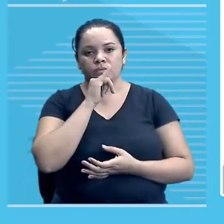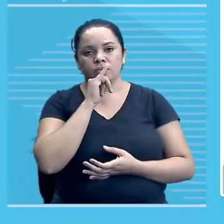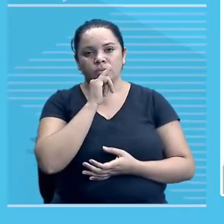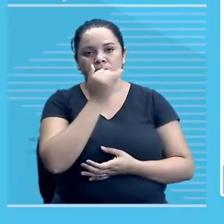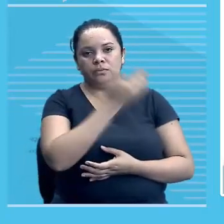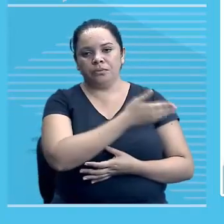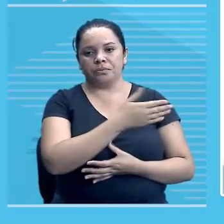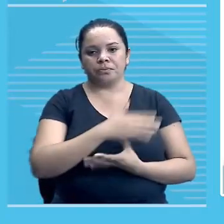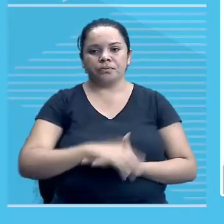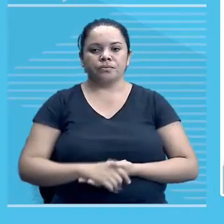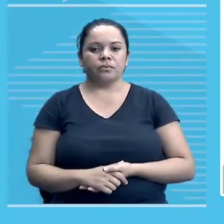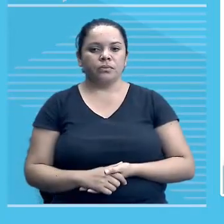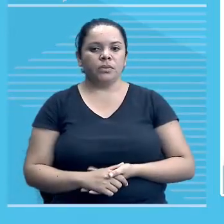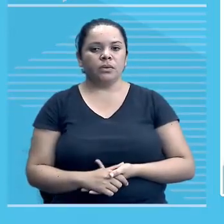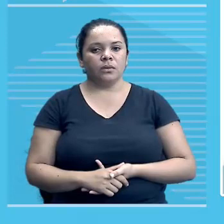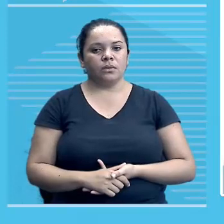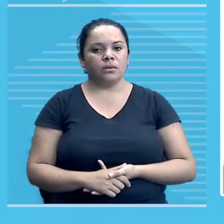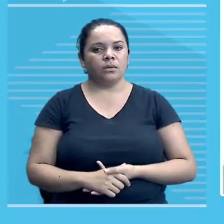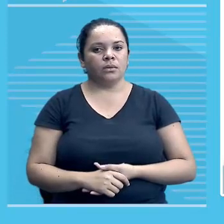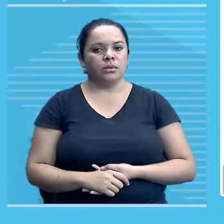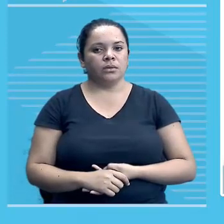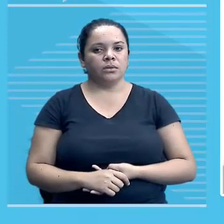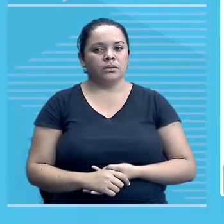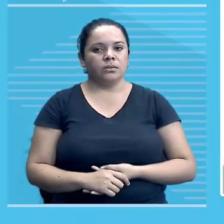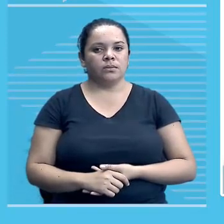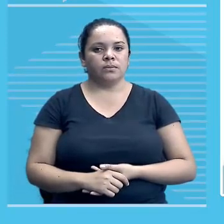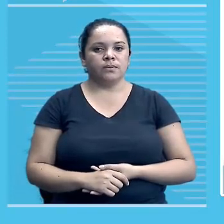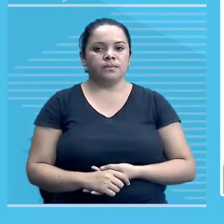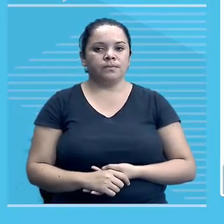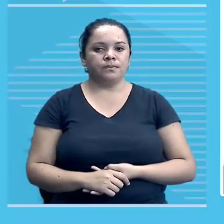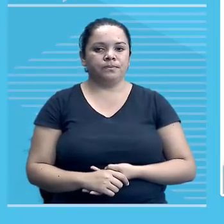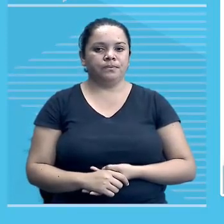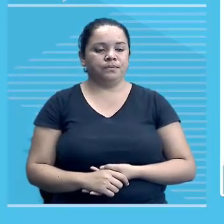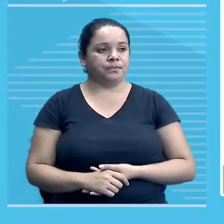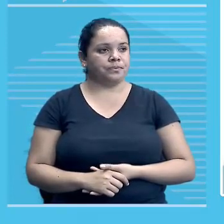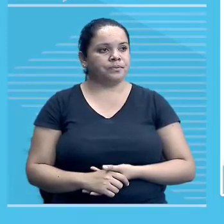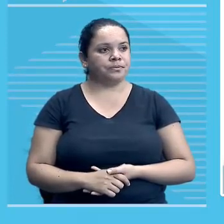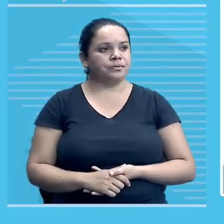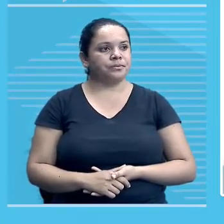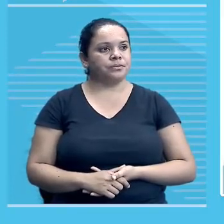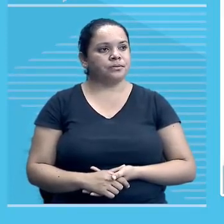quadrado menos 36 igual a zero.